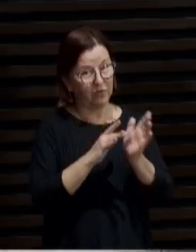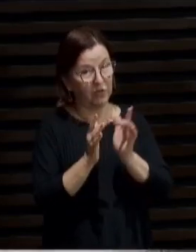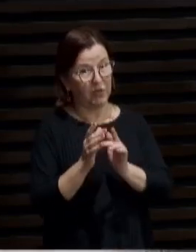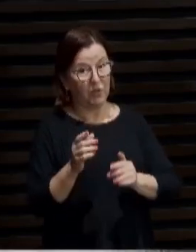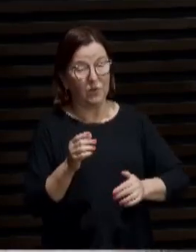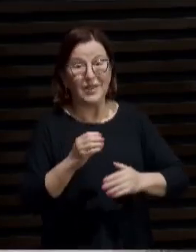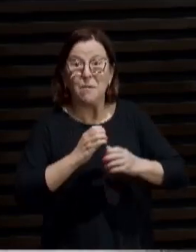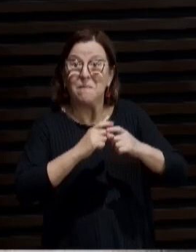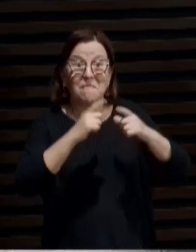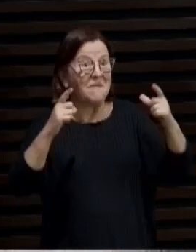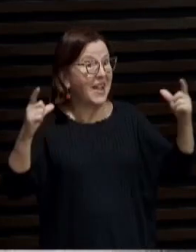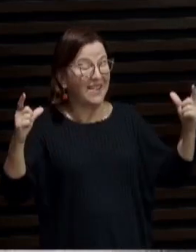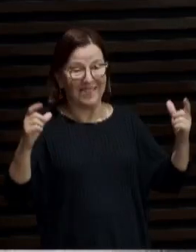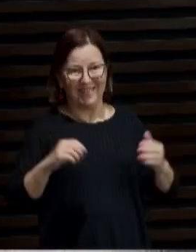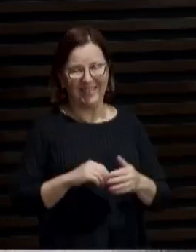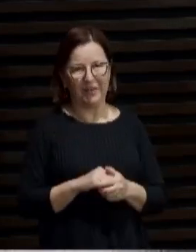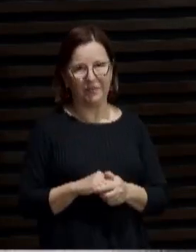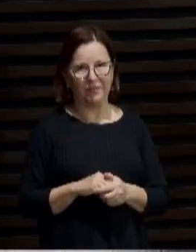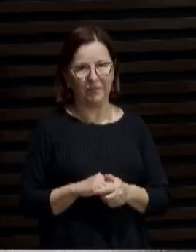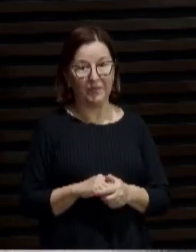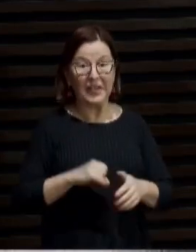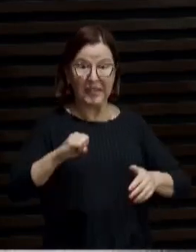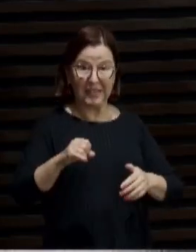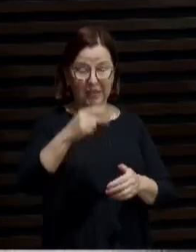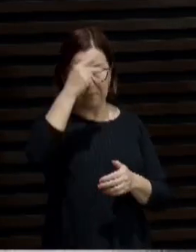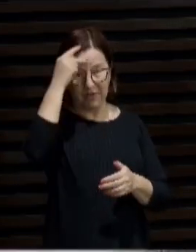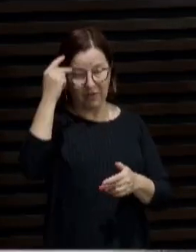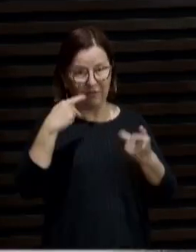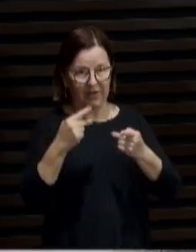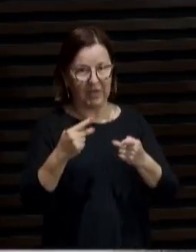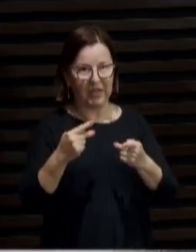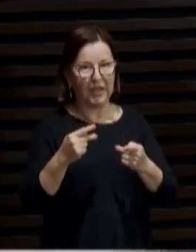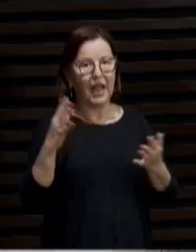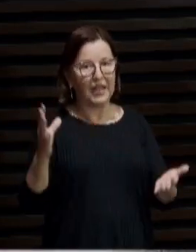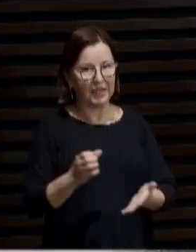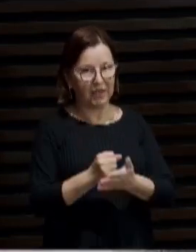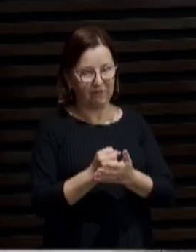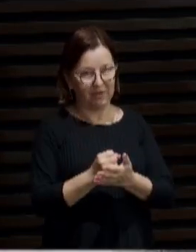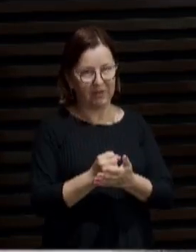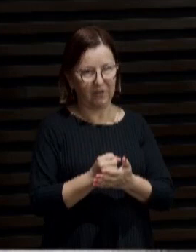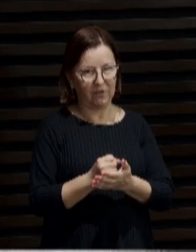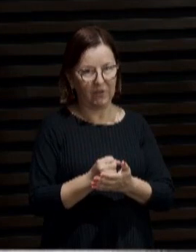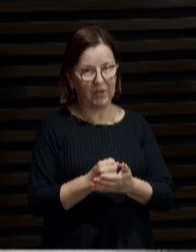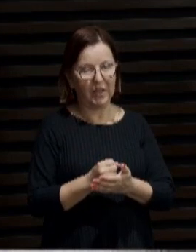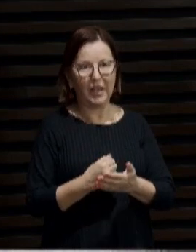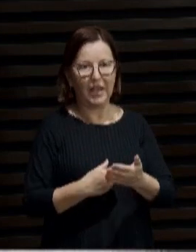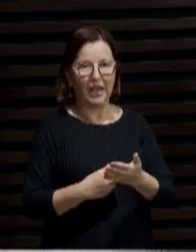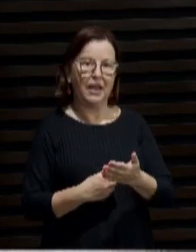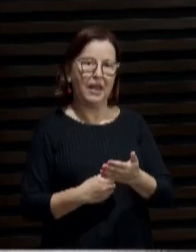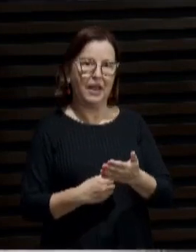por exemplo, a justificação pela fé. Se a pessoa disser que a salvação é pela fé e pelas obras, heresia. Se a pessoa